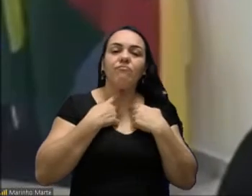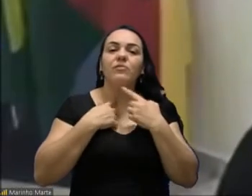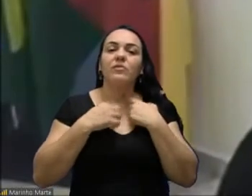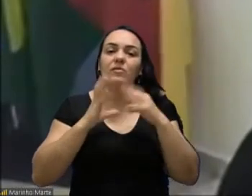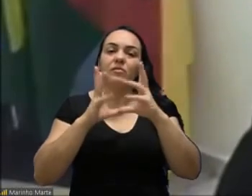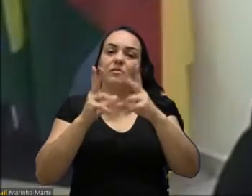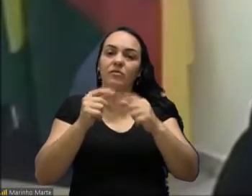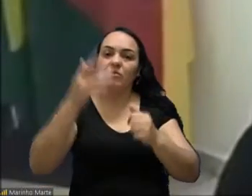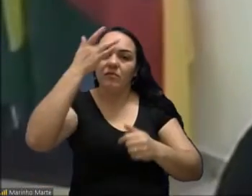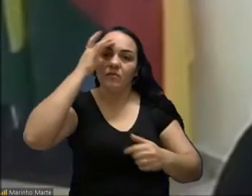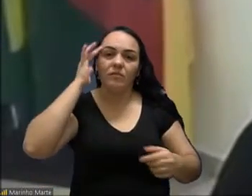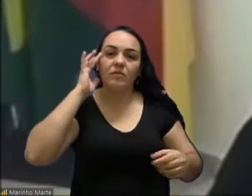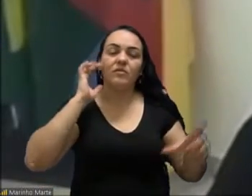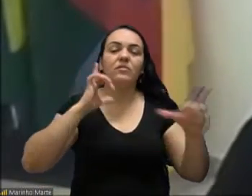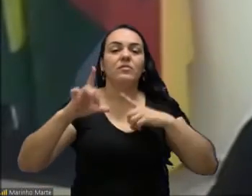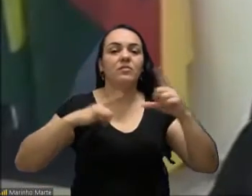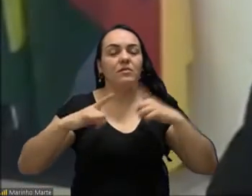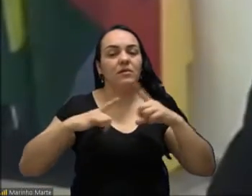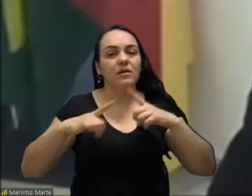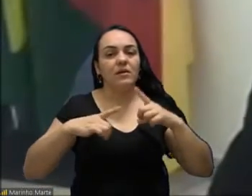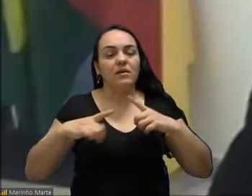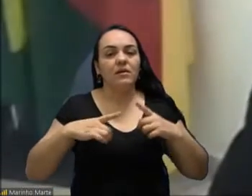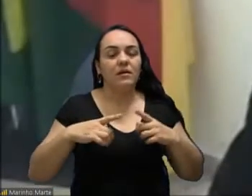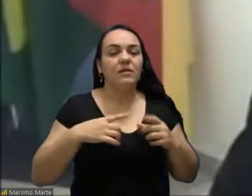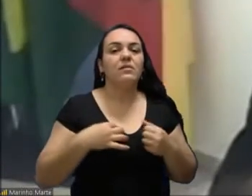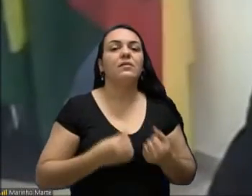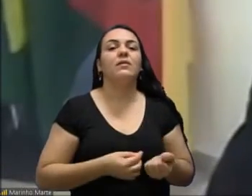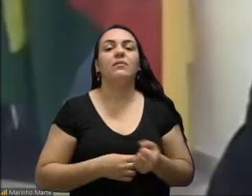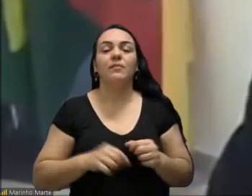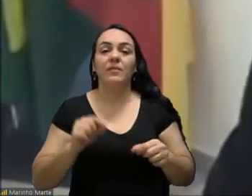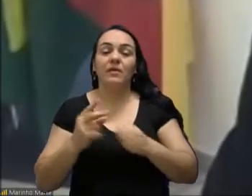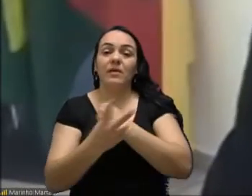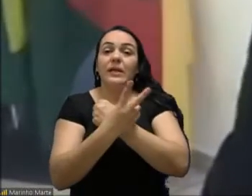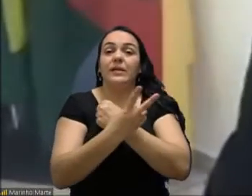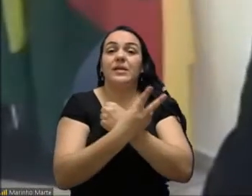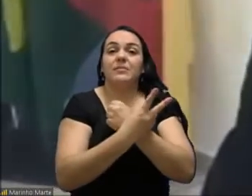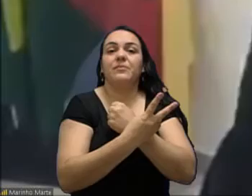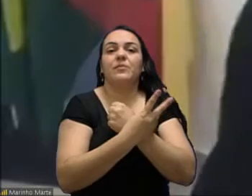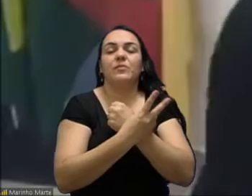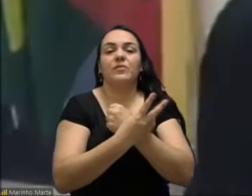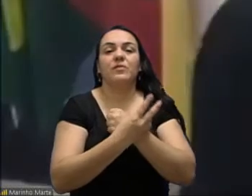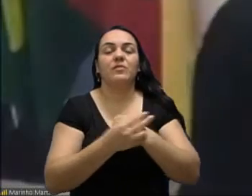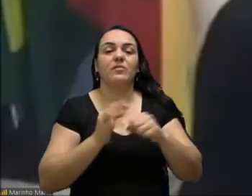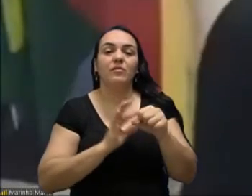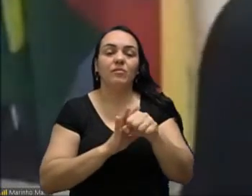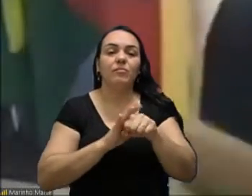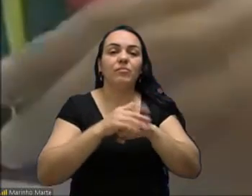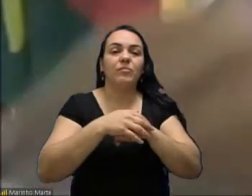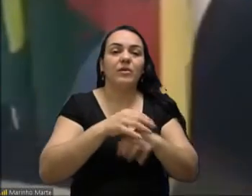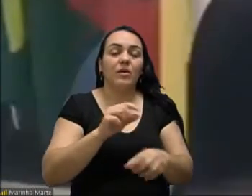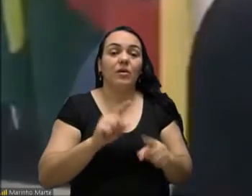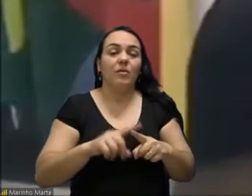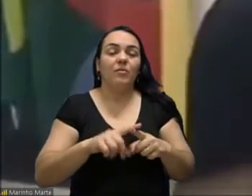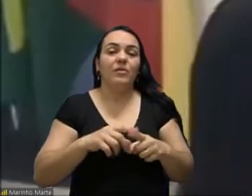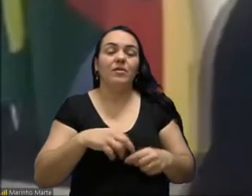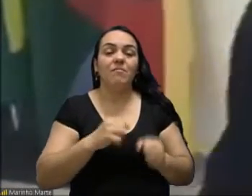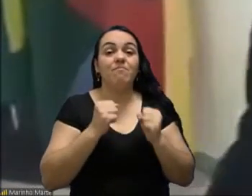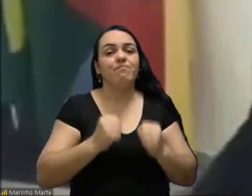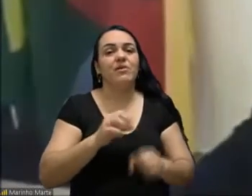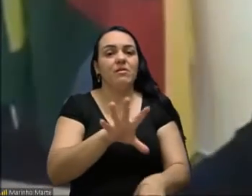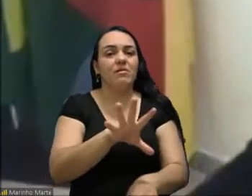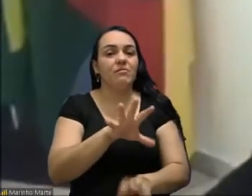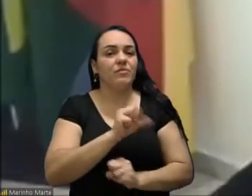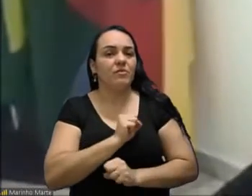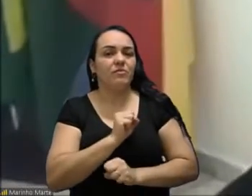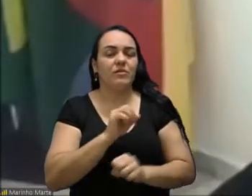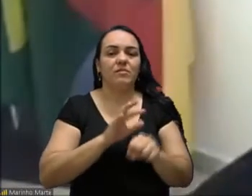todos eles podem ser agasalhados ou ser protegidos por essa legislação especificamente